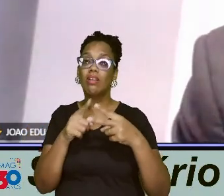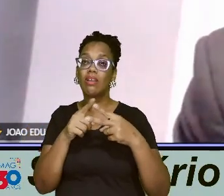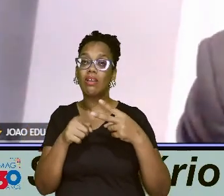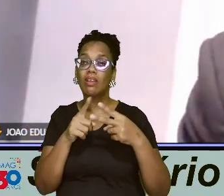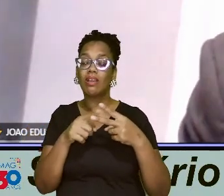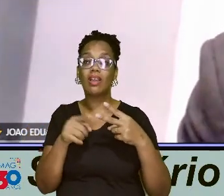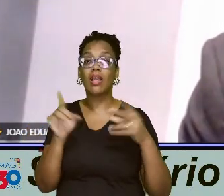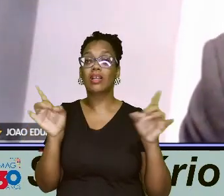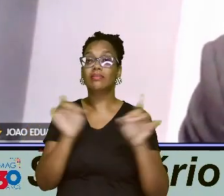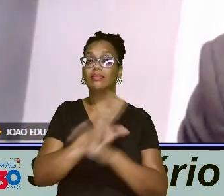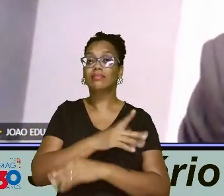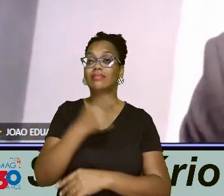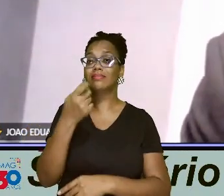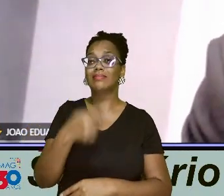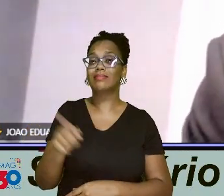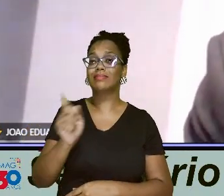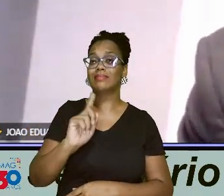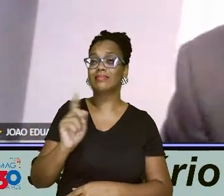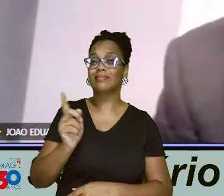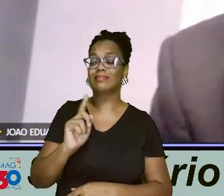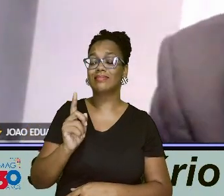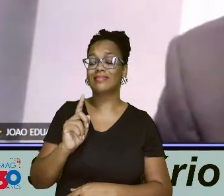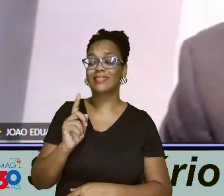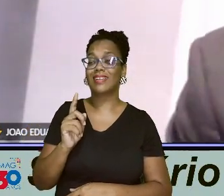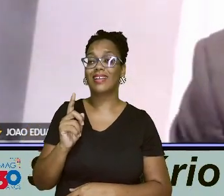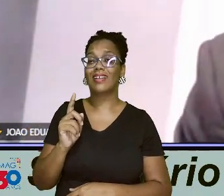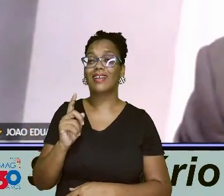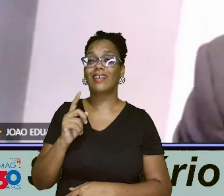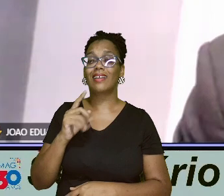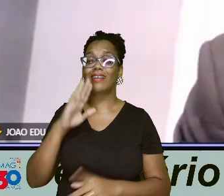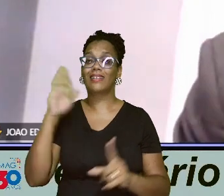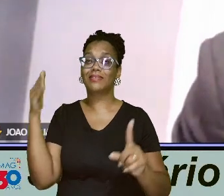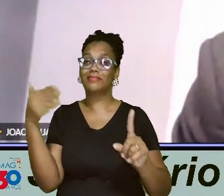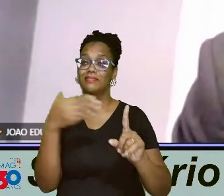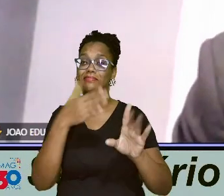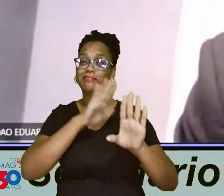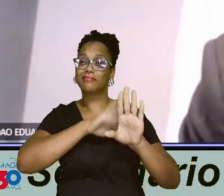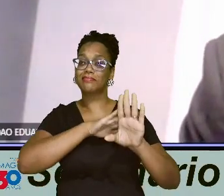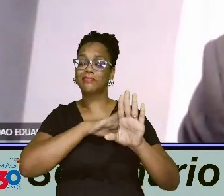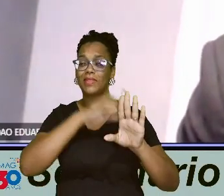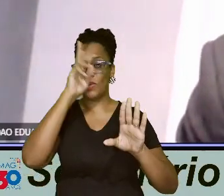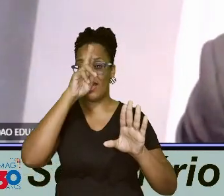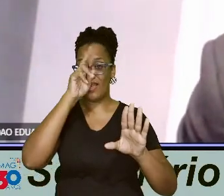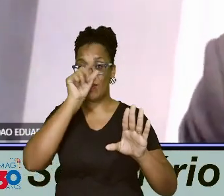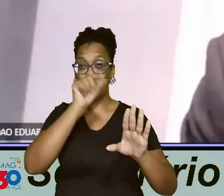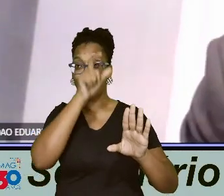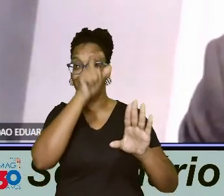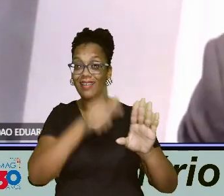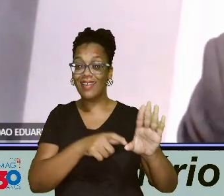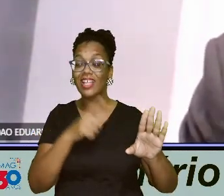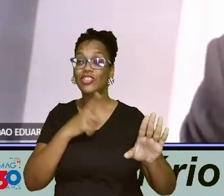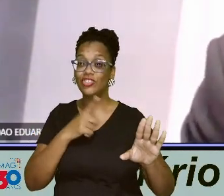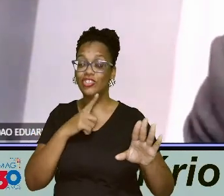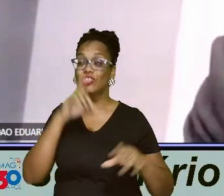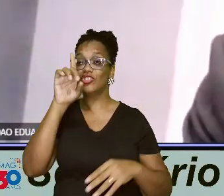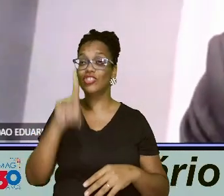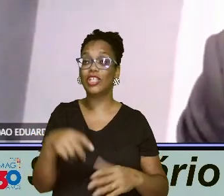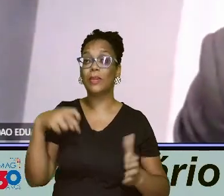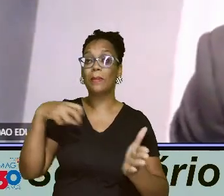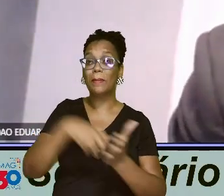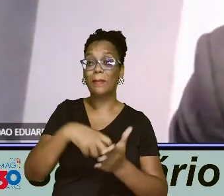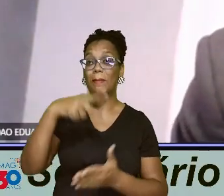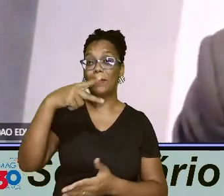absolutamente necessário se reportar ao precedente, lembra que era a figura cunhada no direito penal de soldado